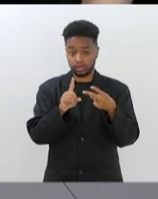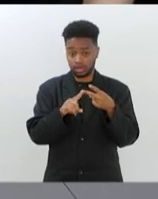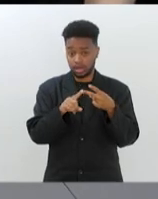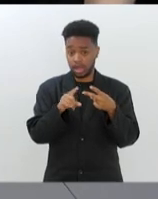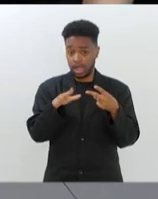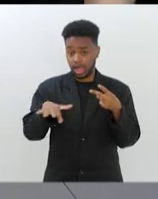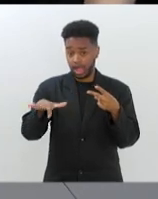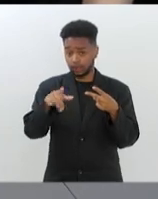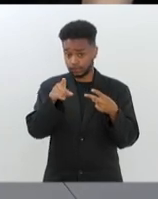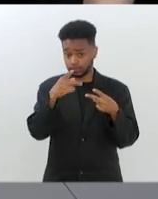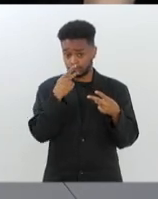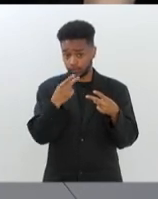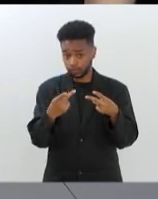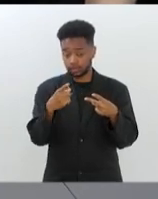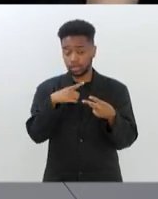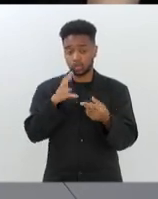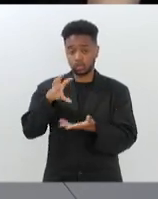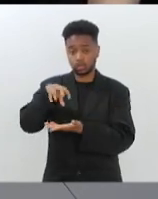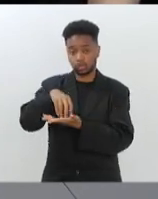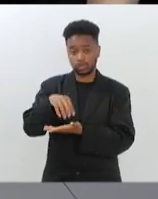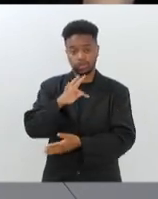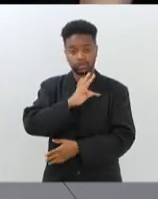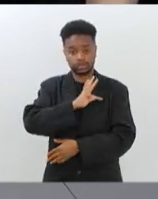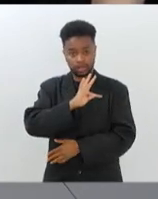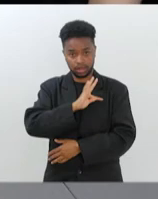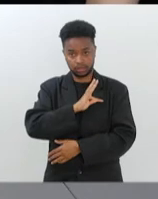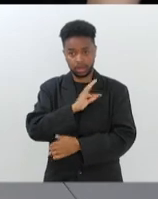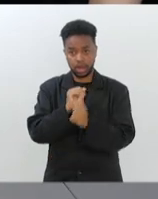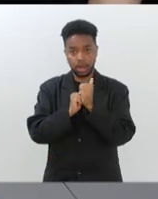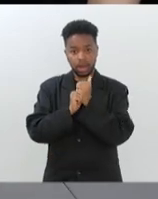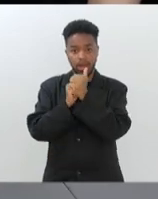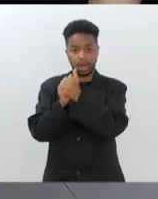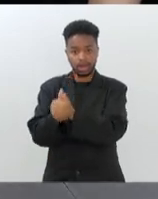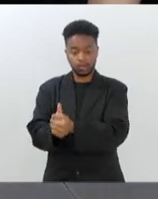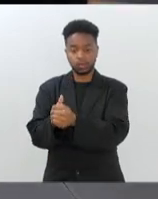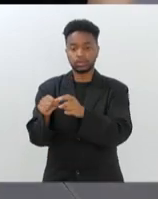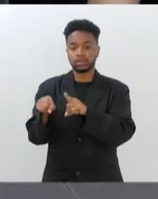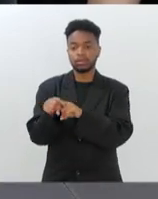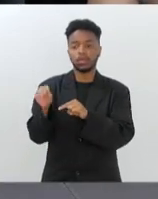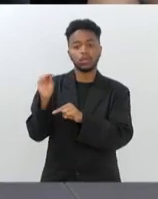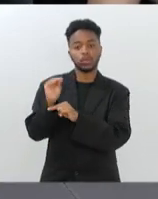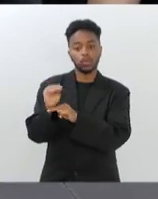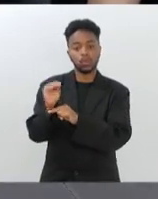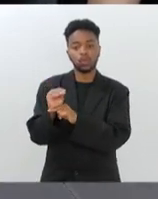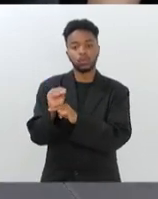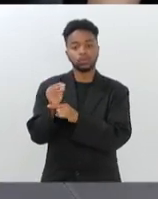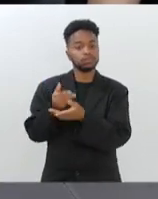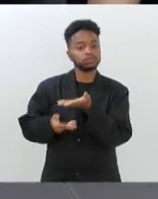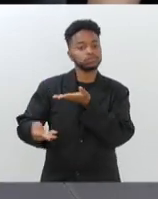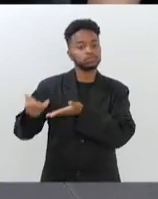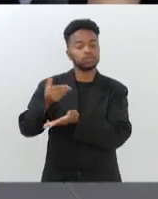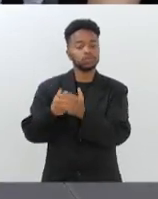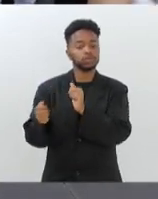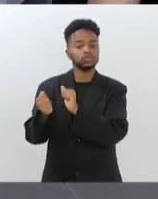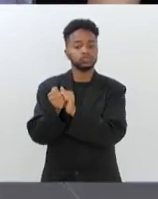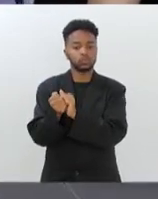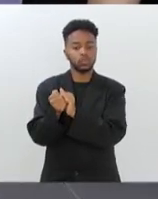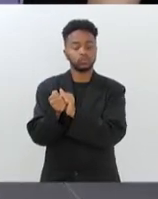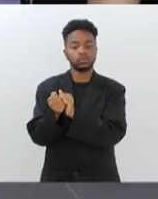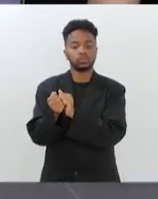refere nós temos um núcleo técnico que acompanha e que cuida de toda essa interface junto à agências